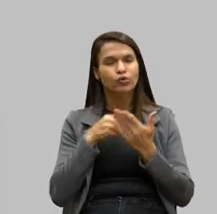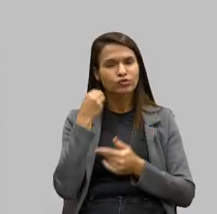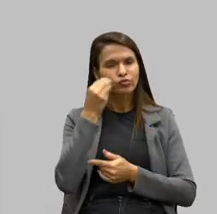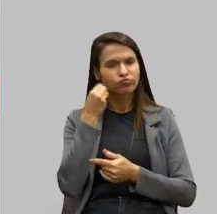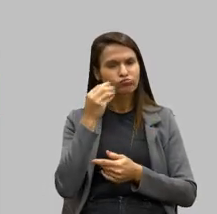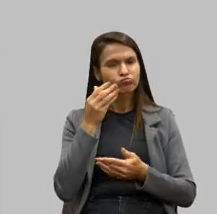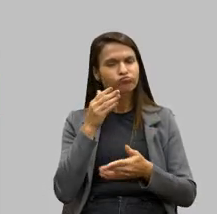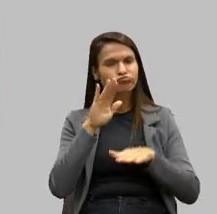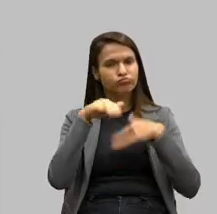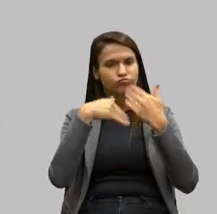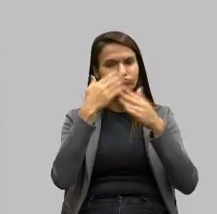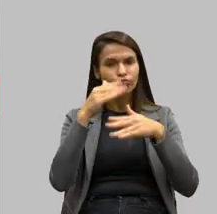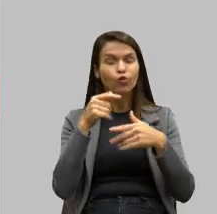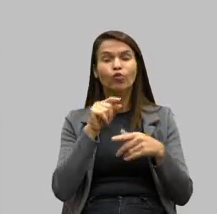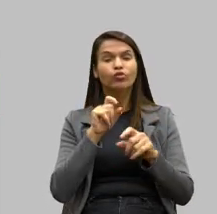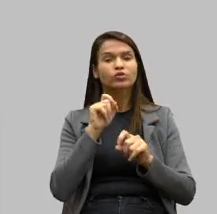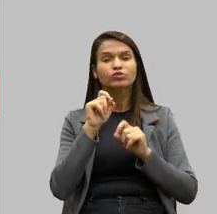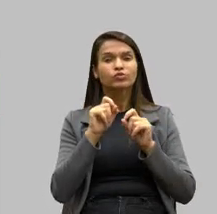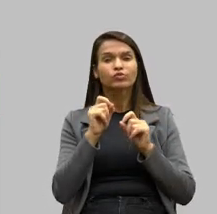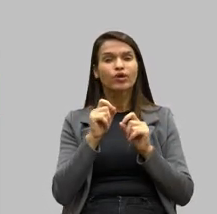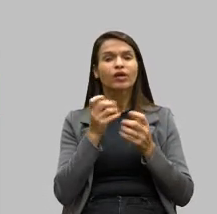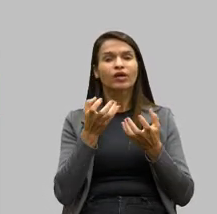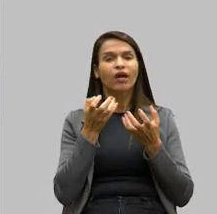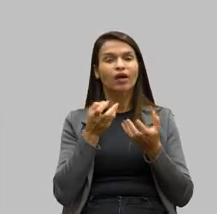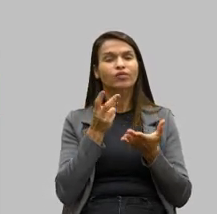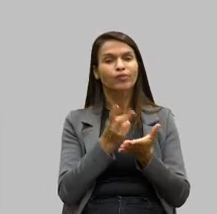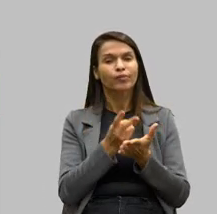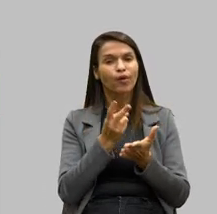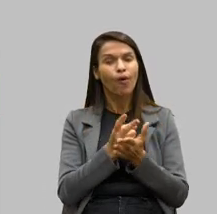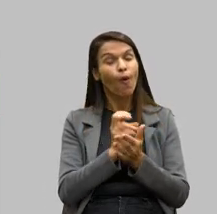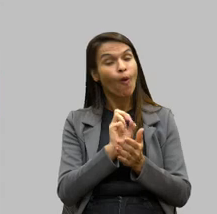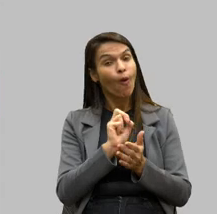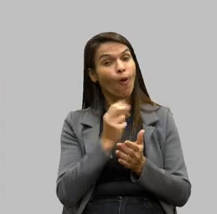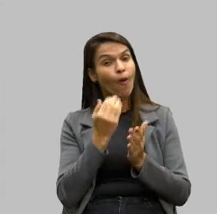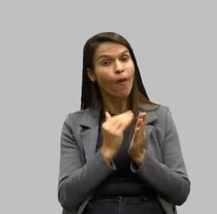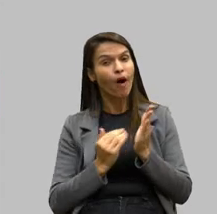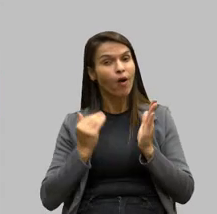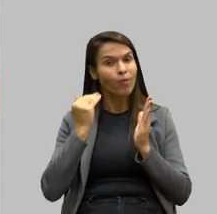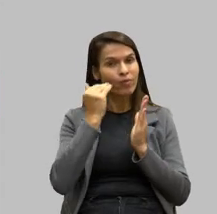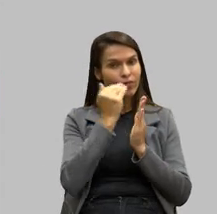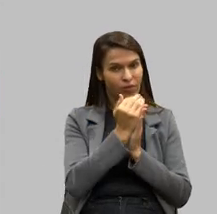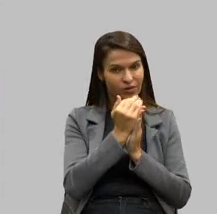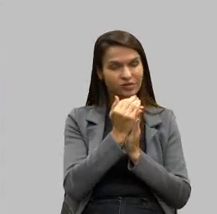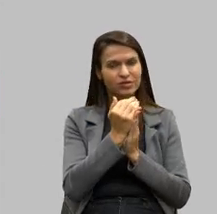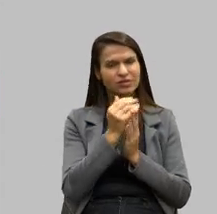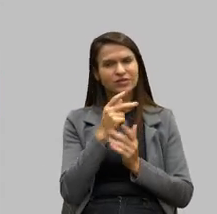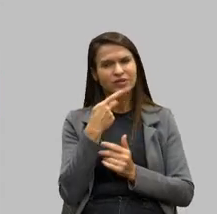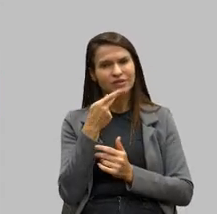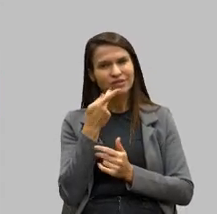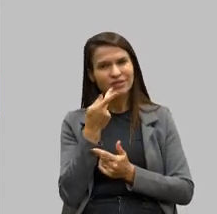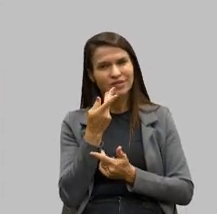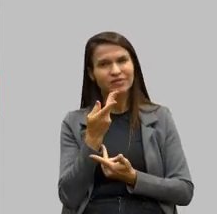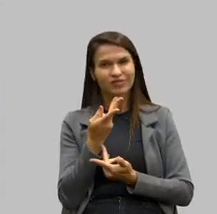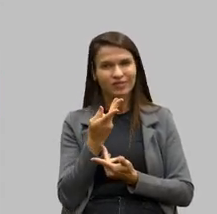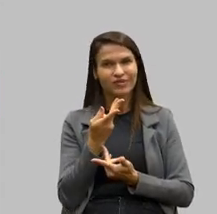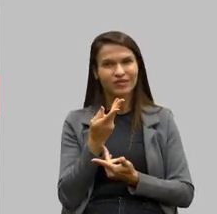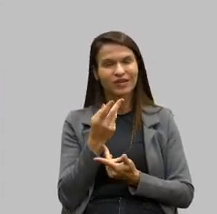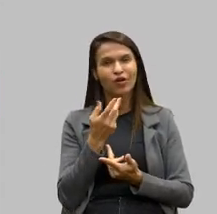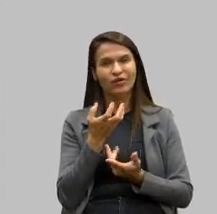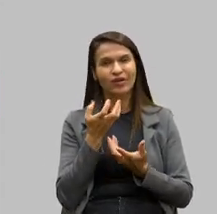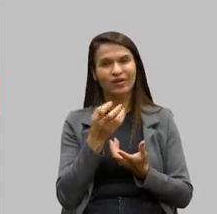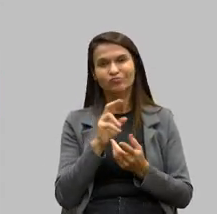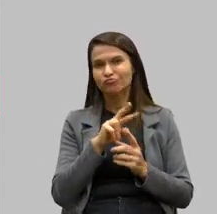o que a quer é que mantenham e tomam a Se você está falando de um bi, estou querendo que você dobre a meta.